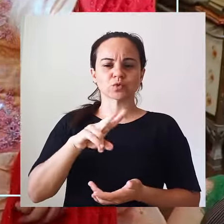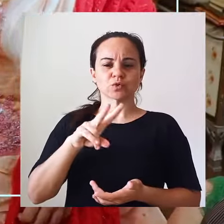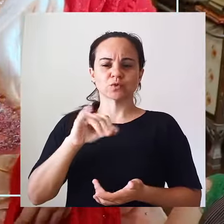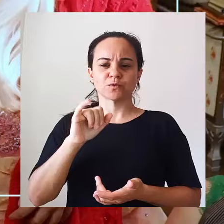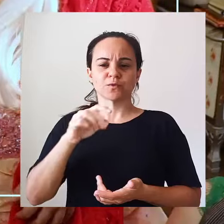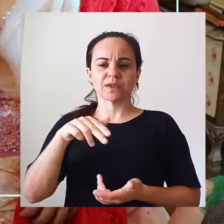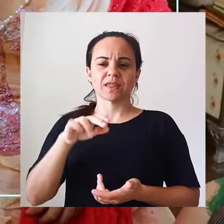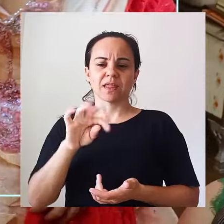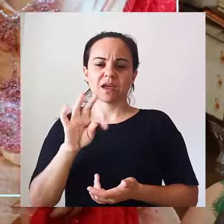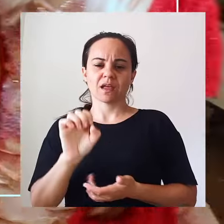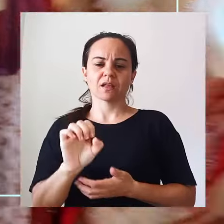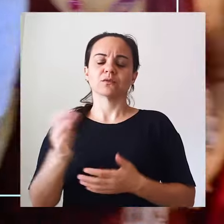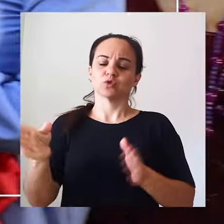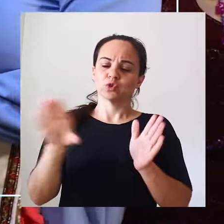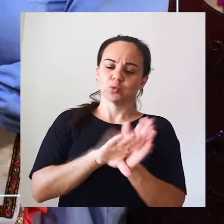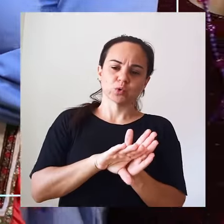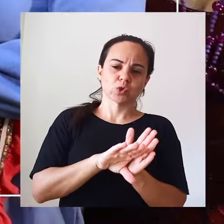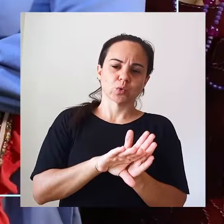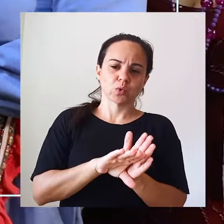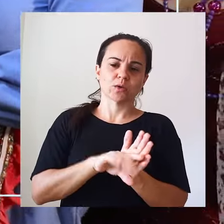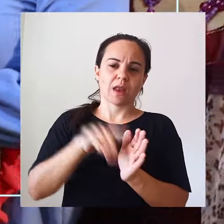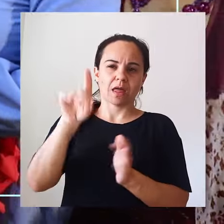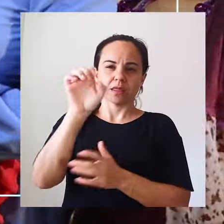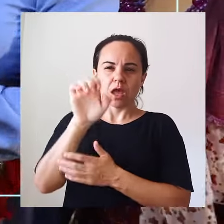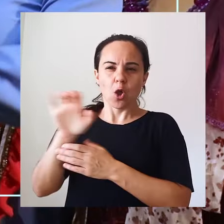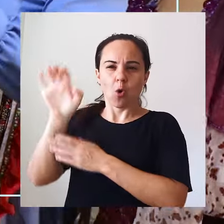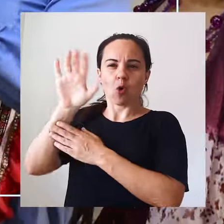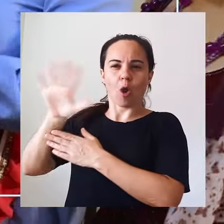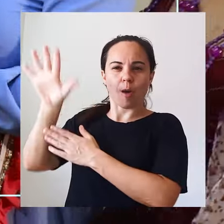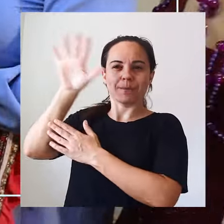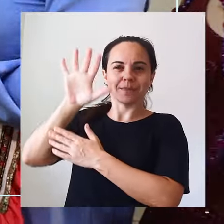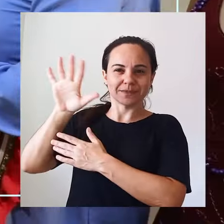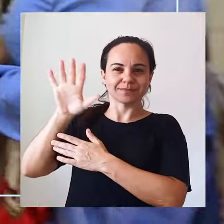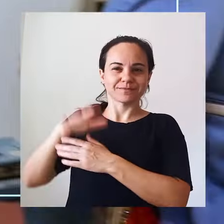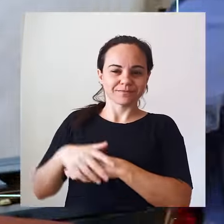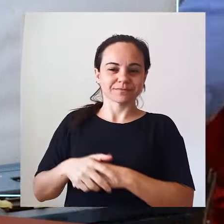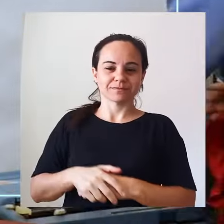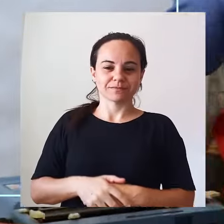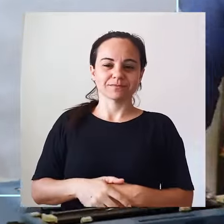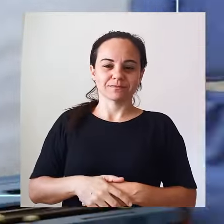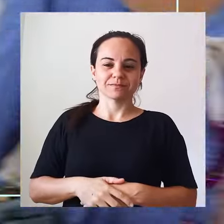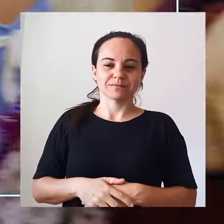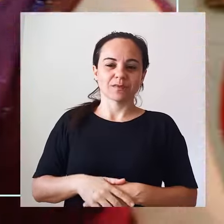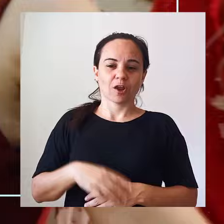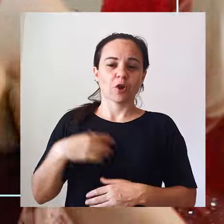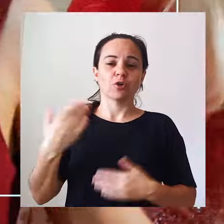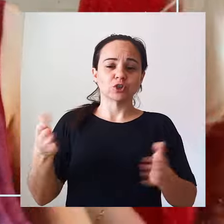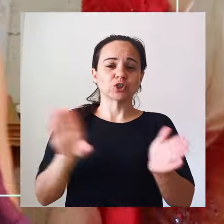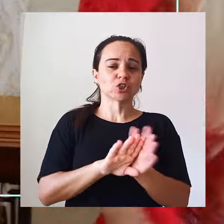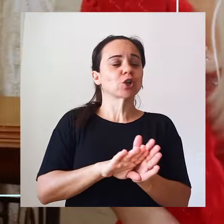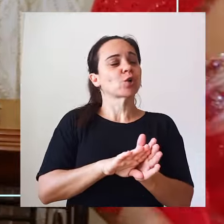Que... Da Europa. Da Europa! Veio ver-te-lhe.